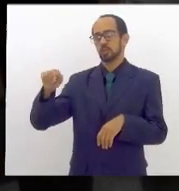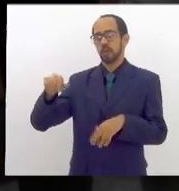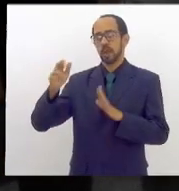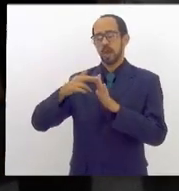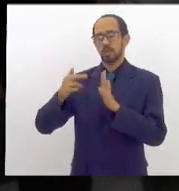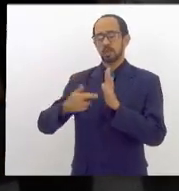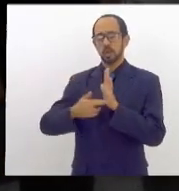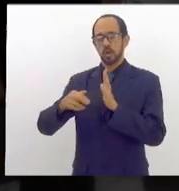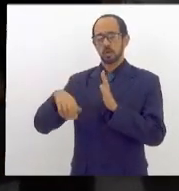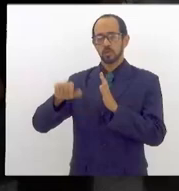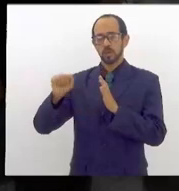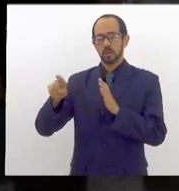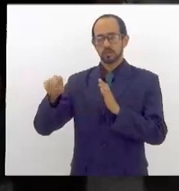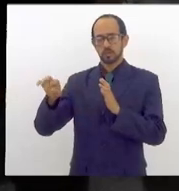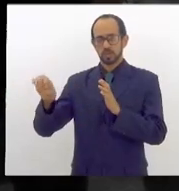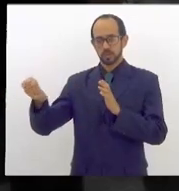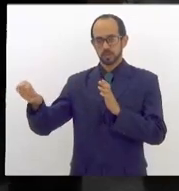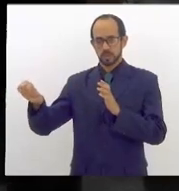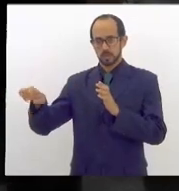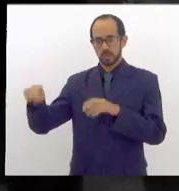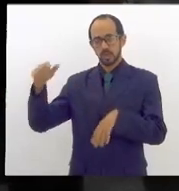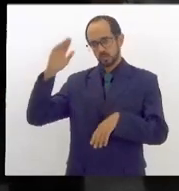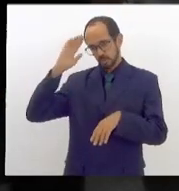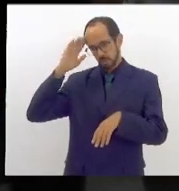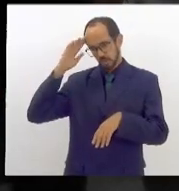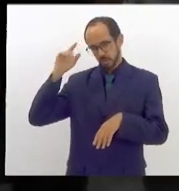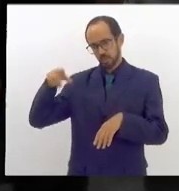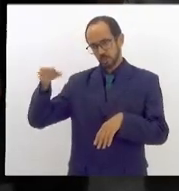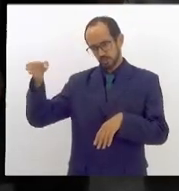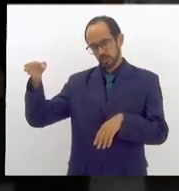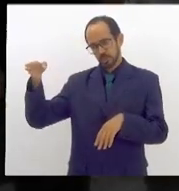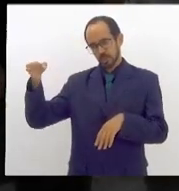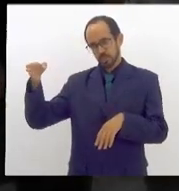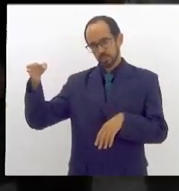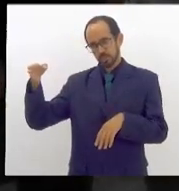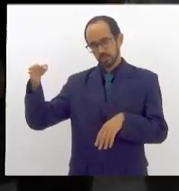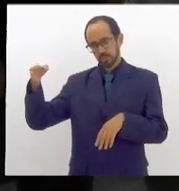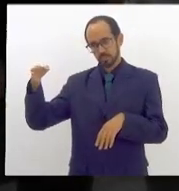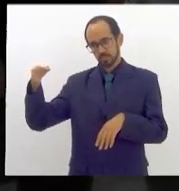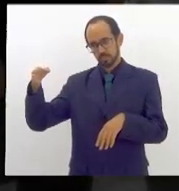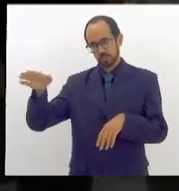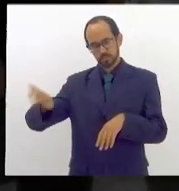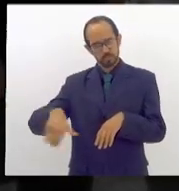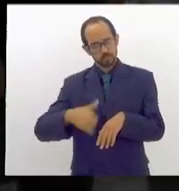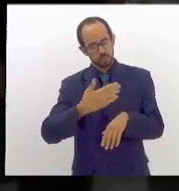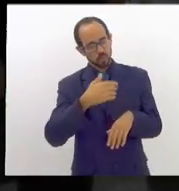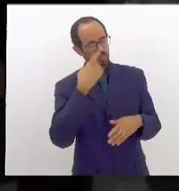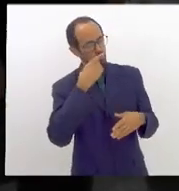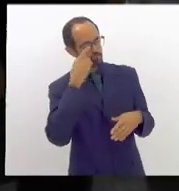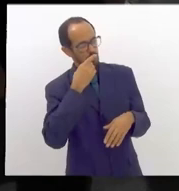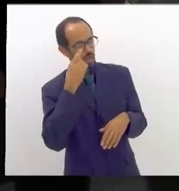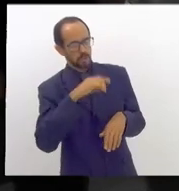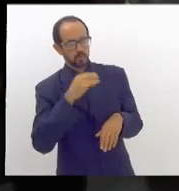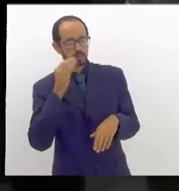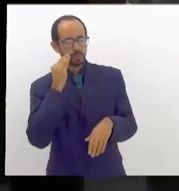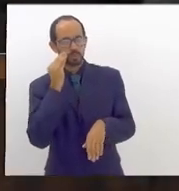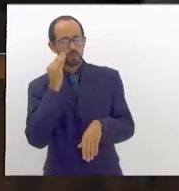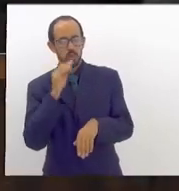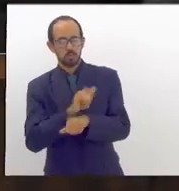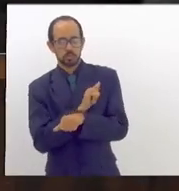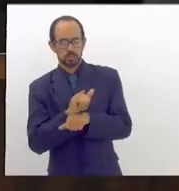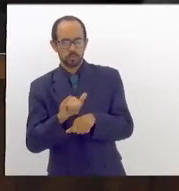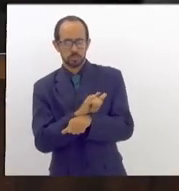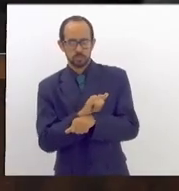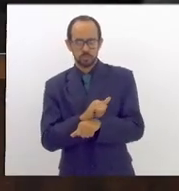Freitas que eu compreendo e Vossa Excelência em razão Claro uma saída eu pedi conversei com